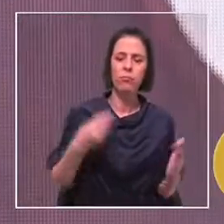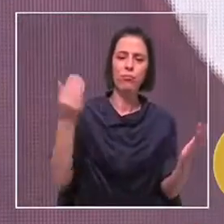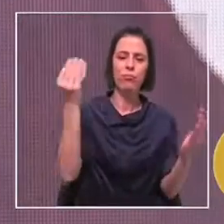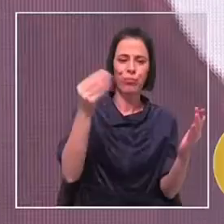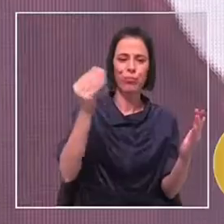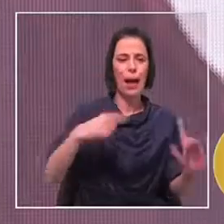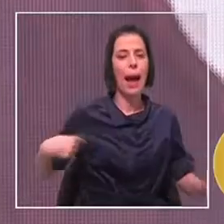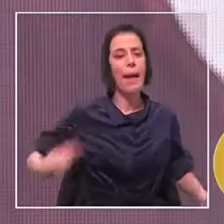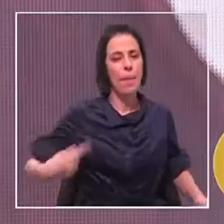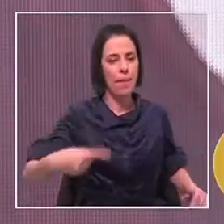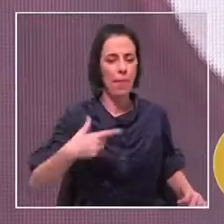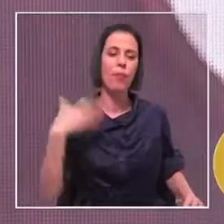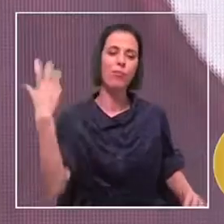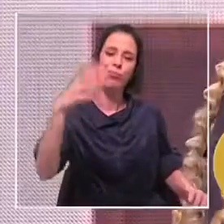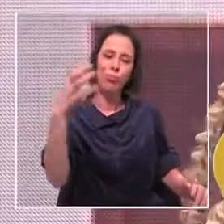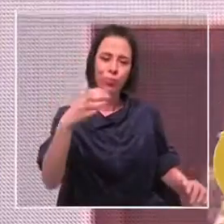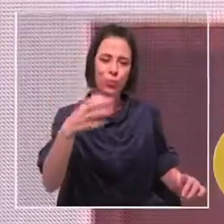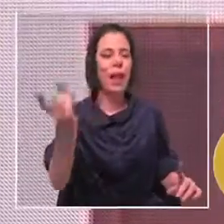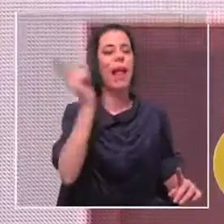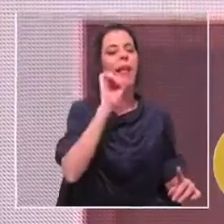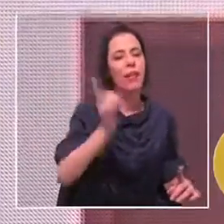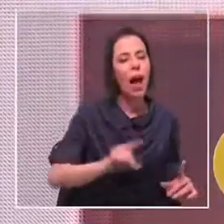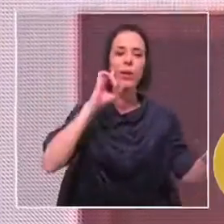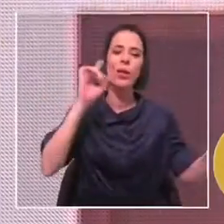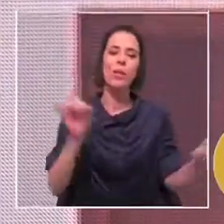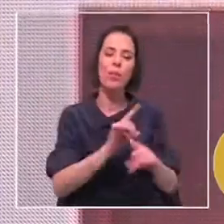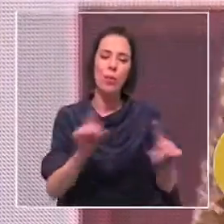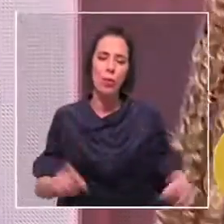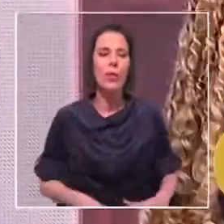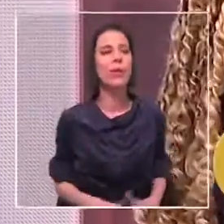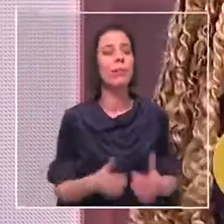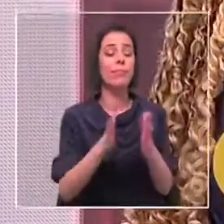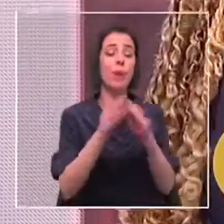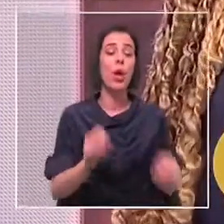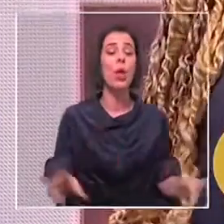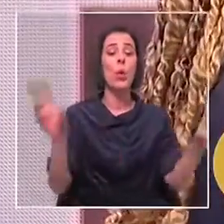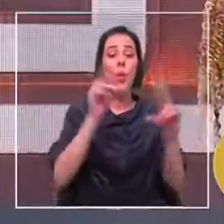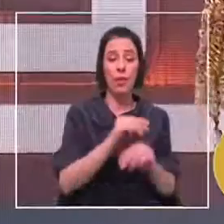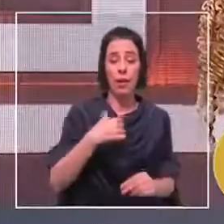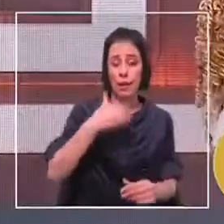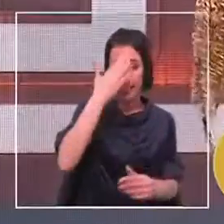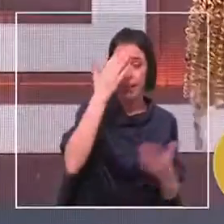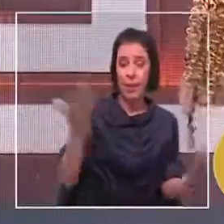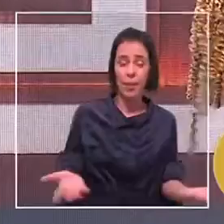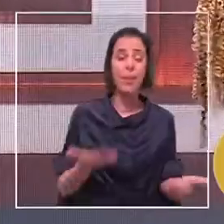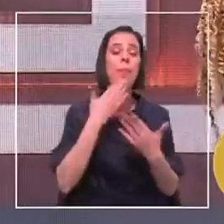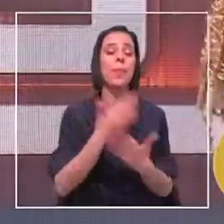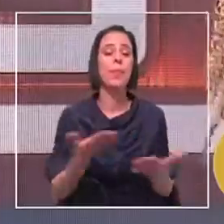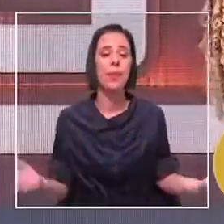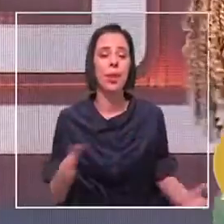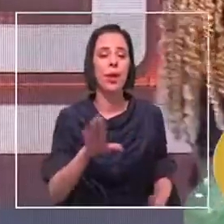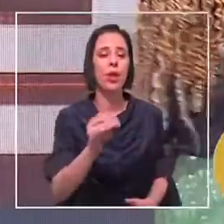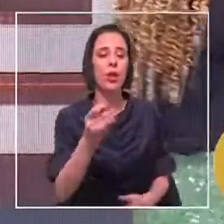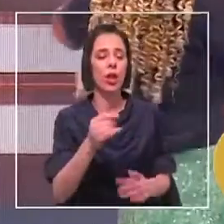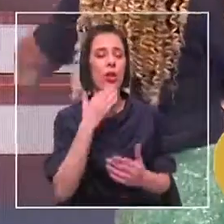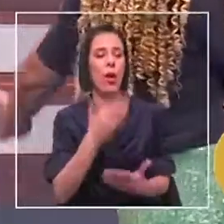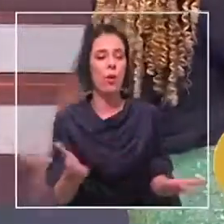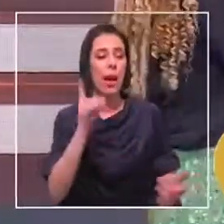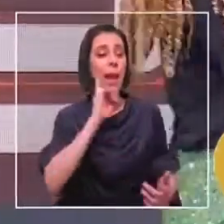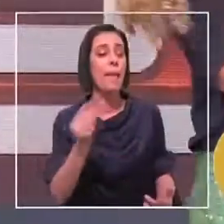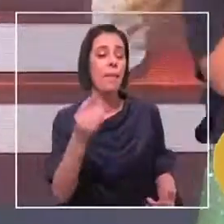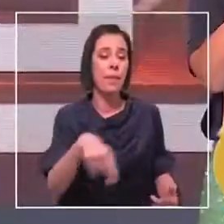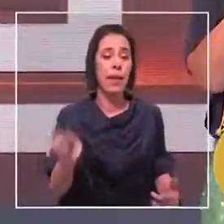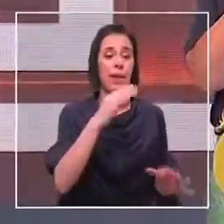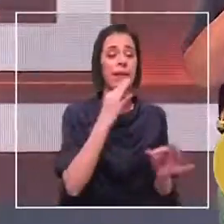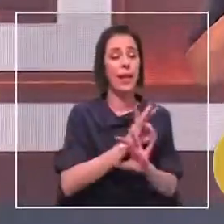colocando diariamente. Sim, todas as datas, todas as músicas, portanto, todas as novidades que nós quisermos saber. Exatamente. Muito obrigada, Jorge. Muito obrigada. As meninas